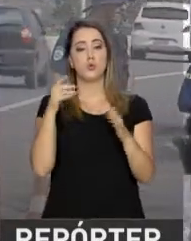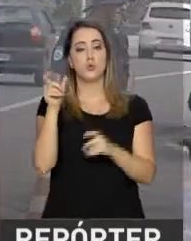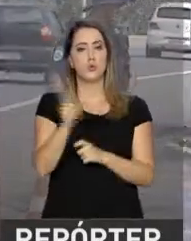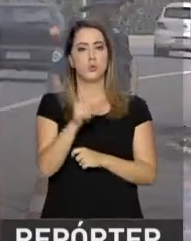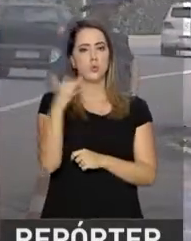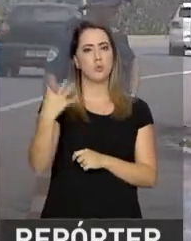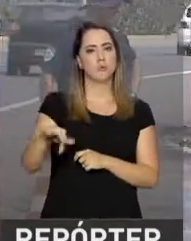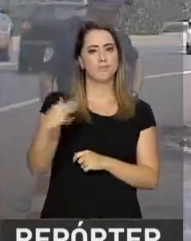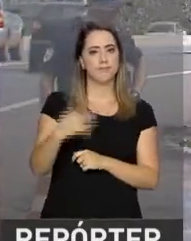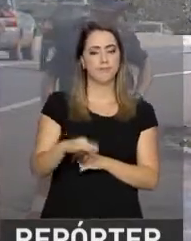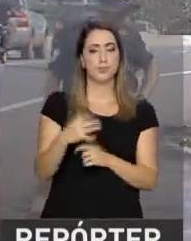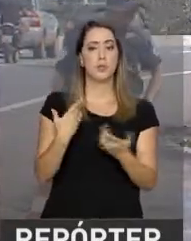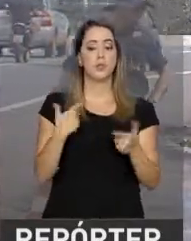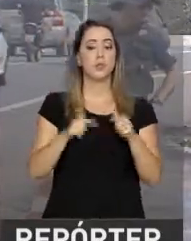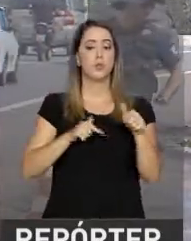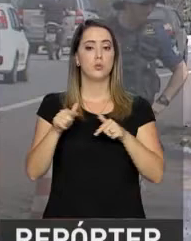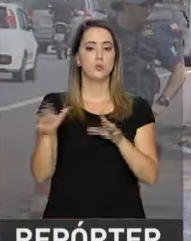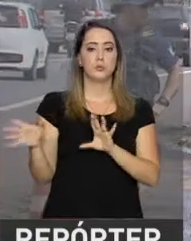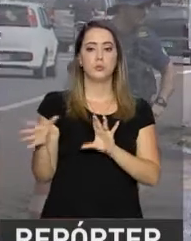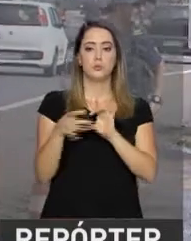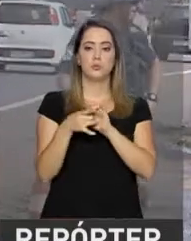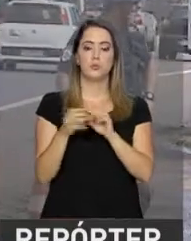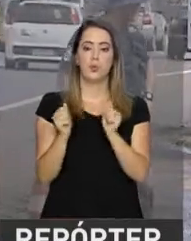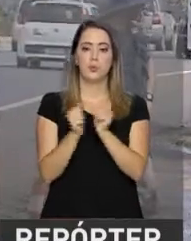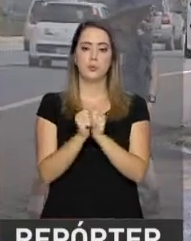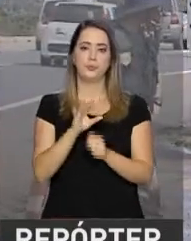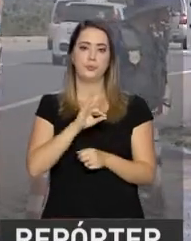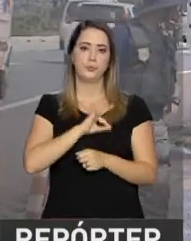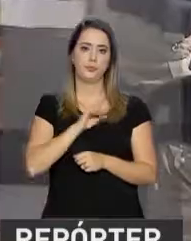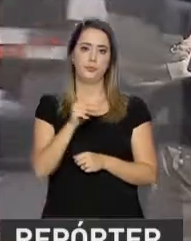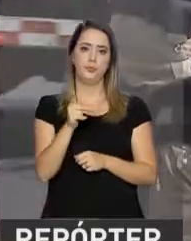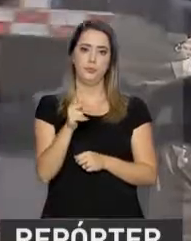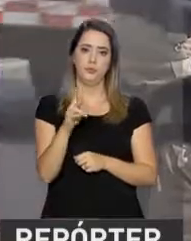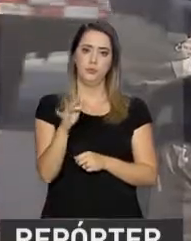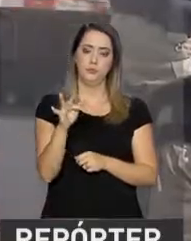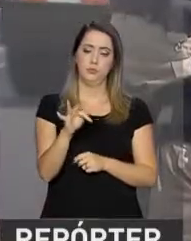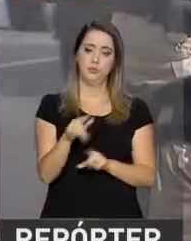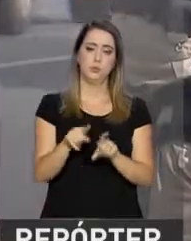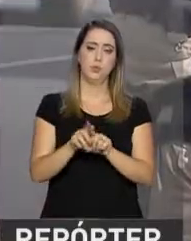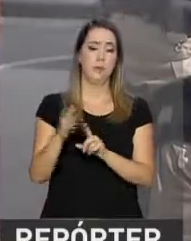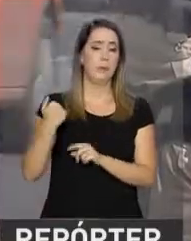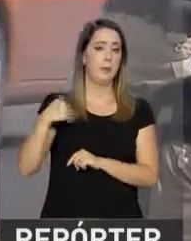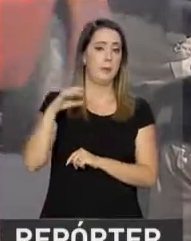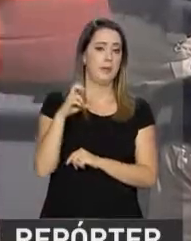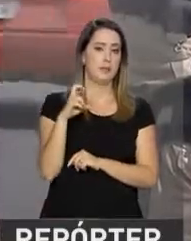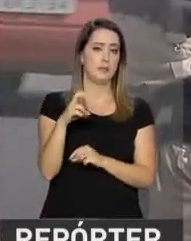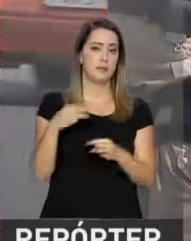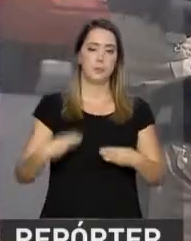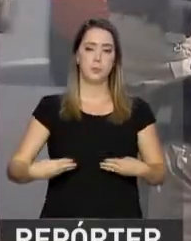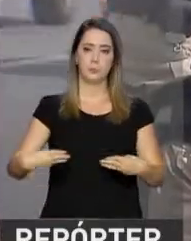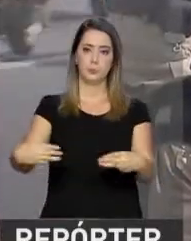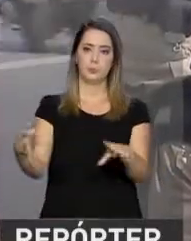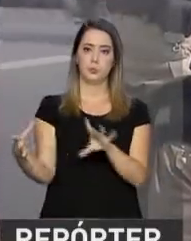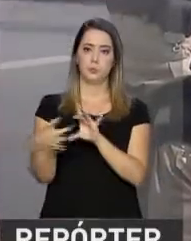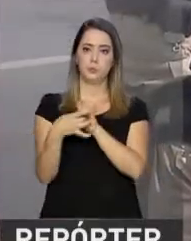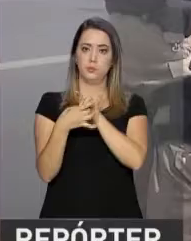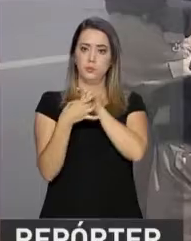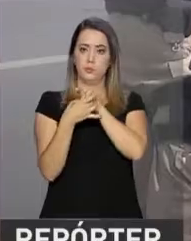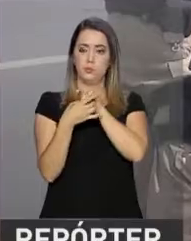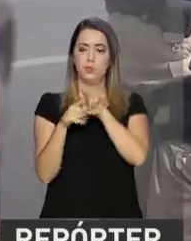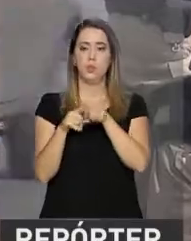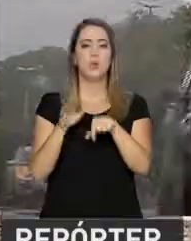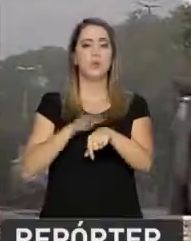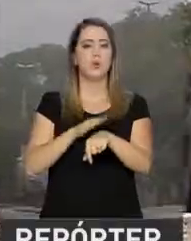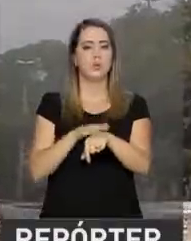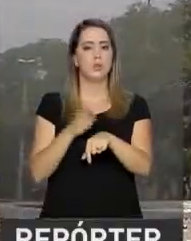operação que é feita de forma integrada pela polícia rodoviária federal e mais cinco ministérios acontece no período de